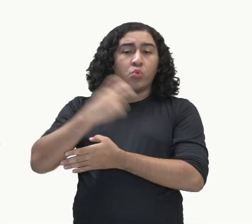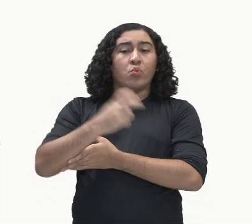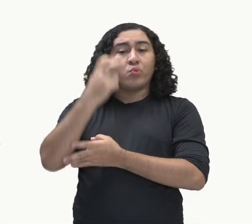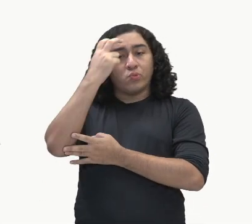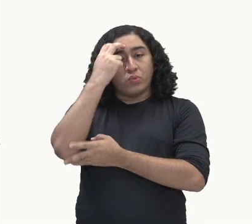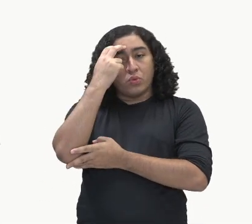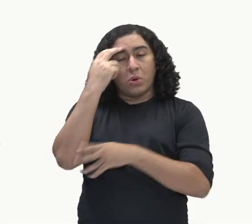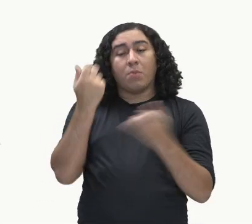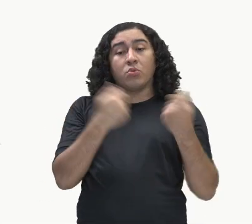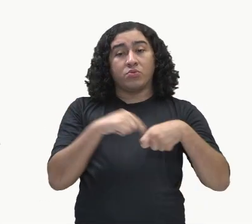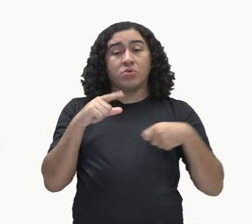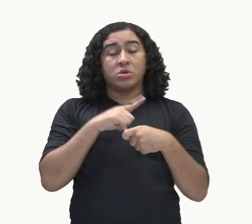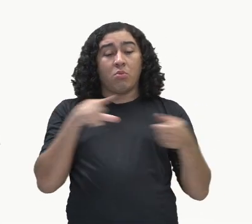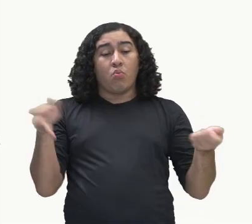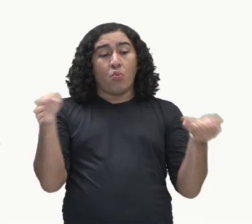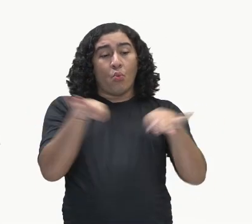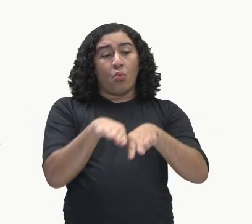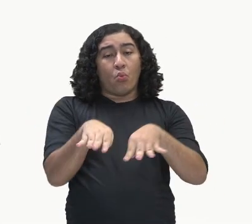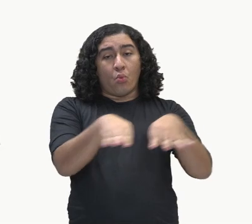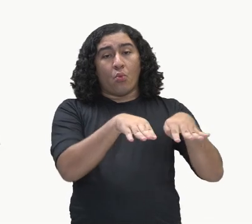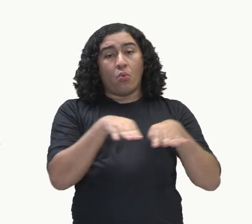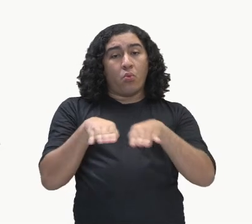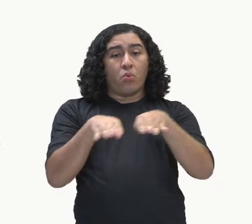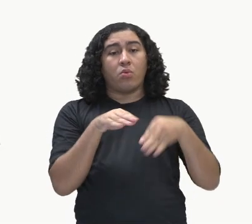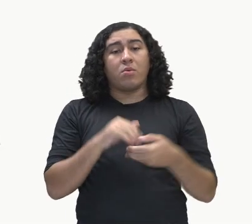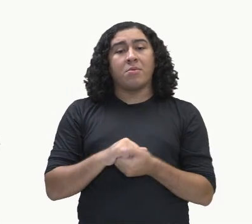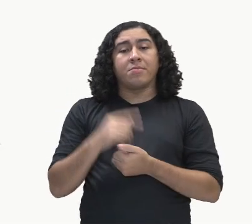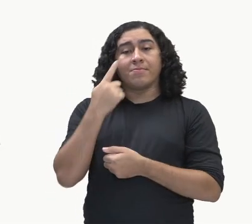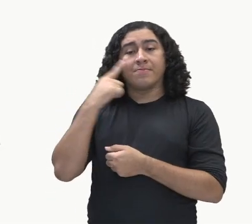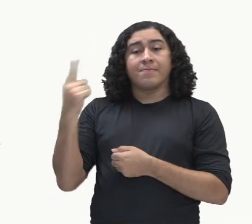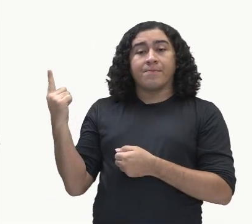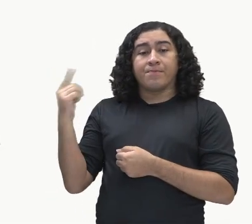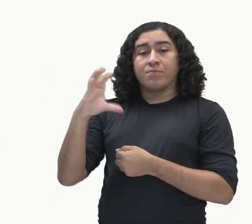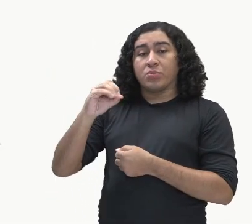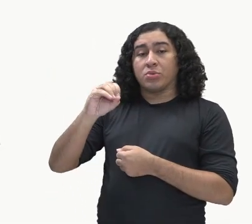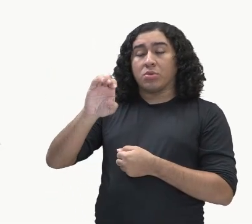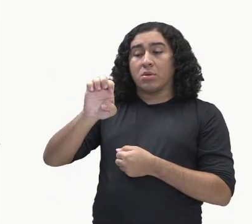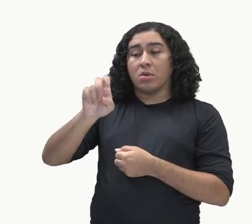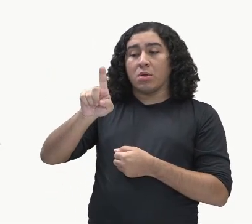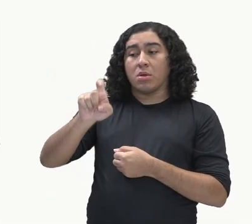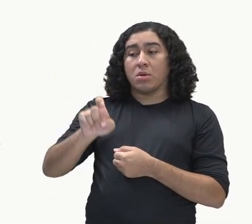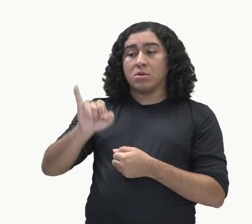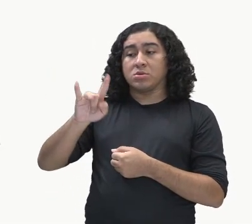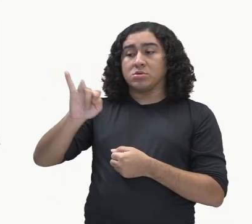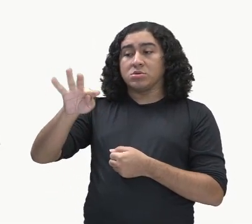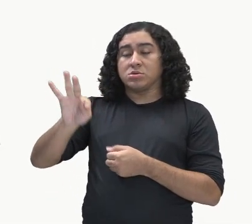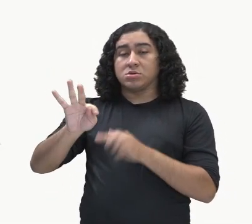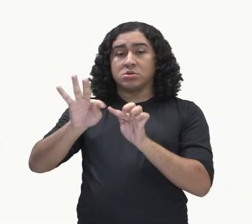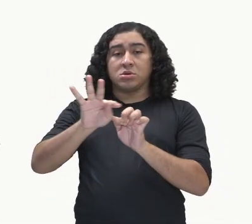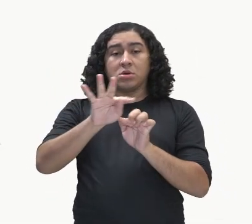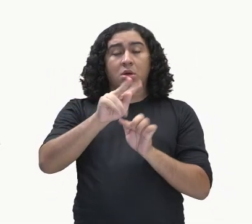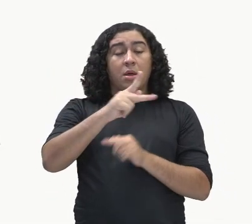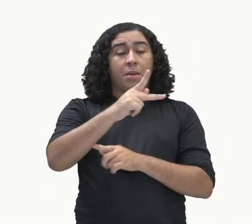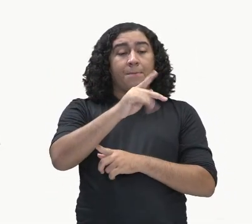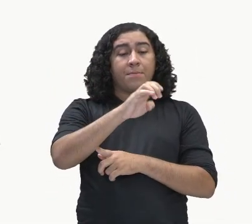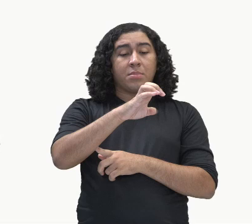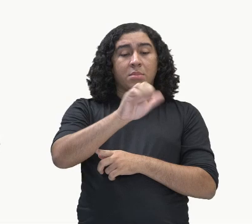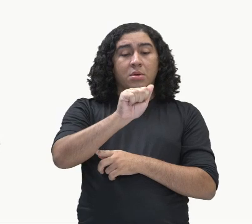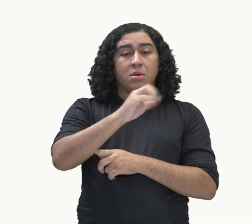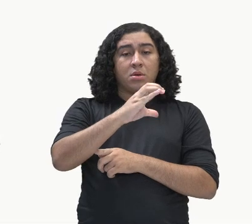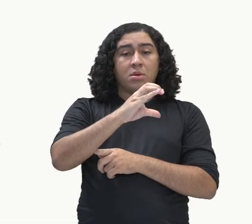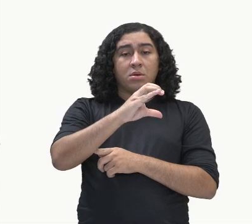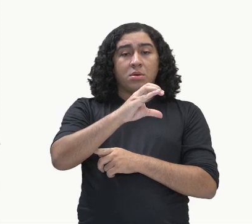podem coexistir, né? A palavra coexist, peacefully, ok? Em paz, né?